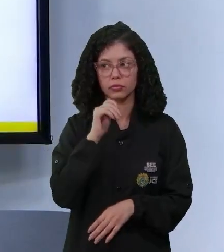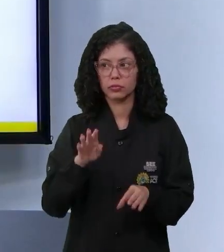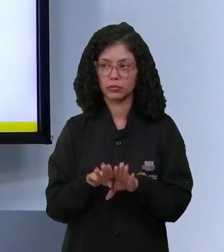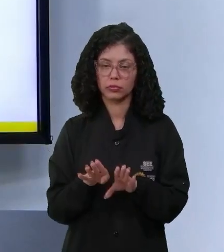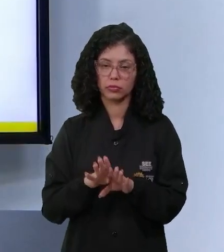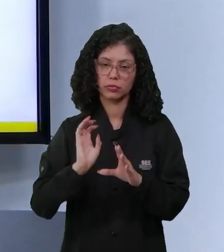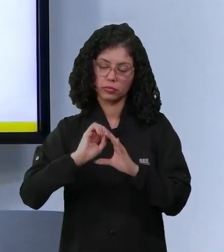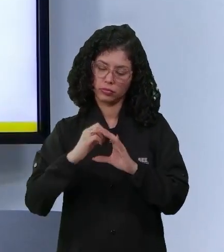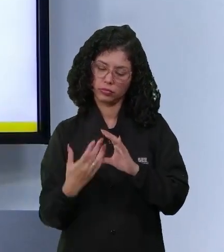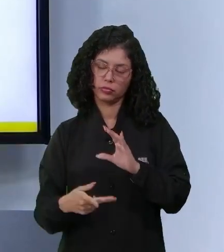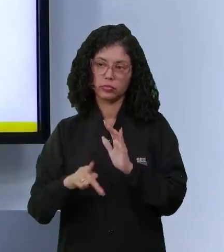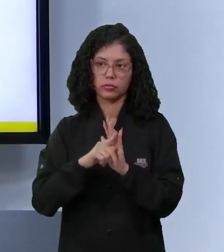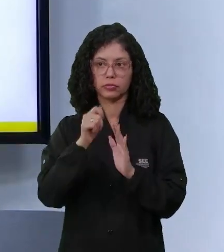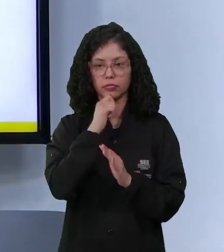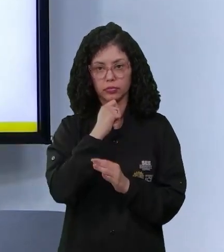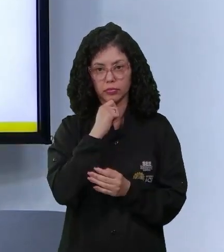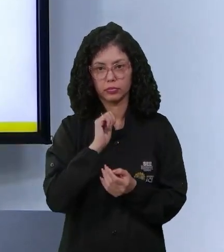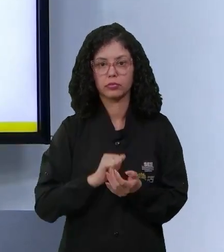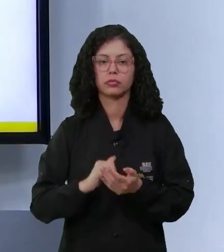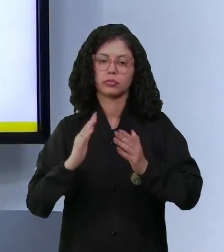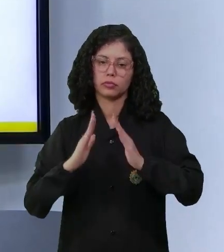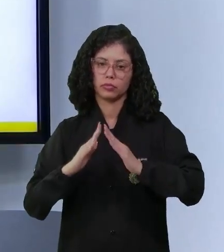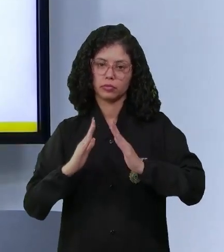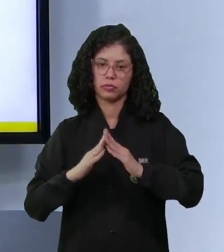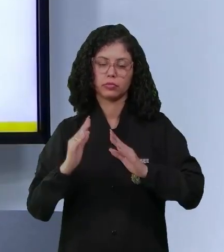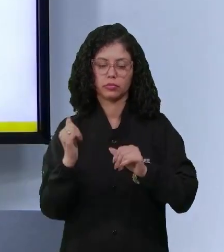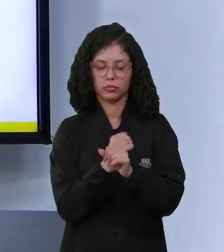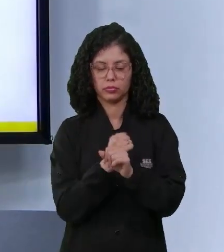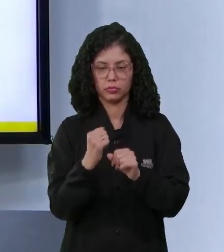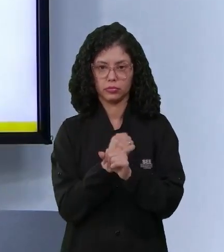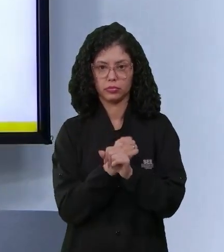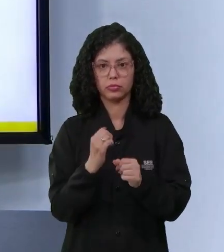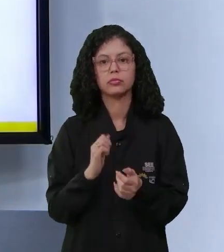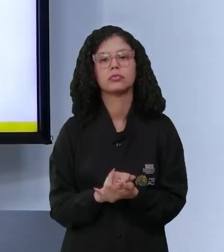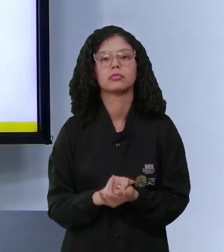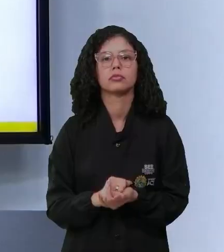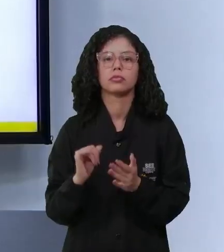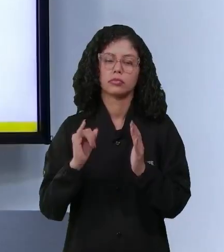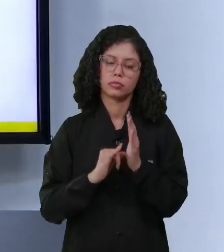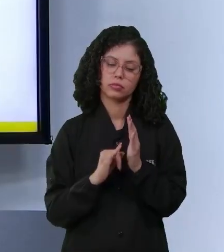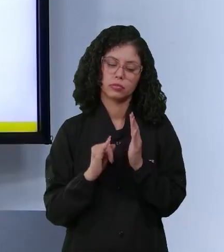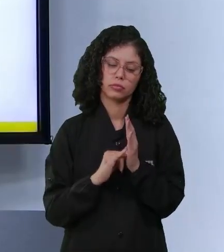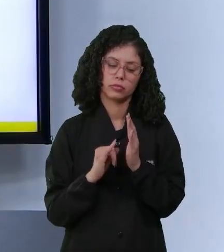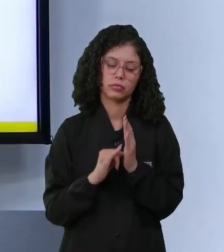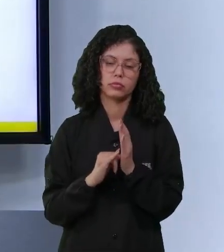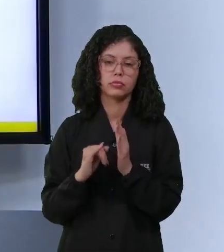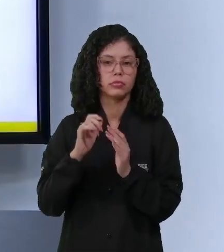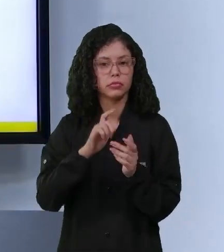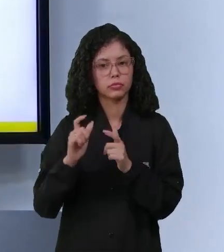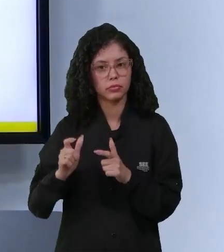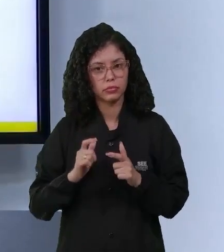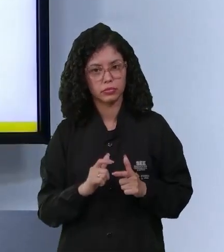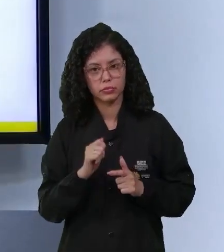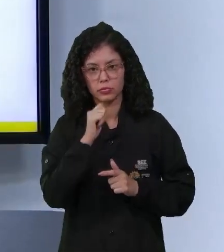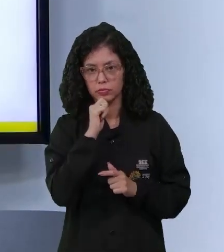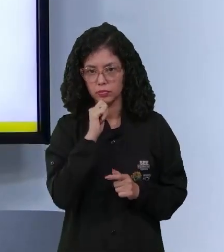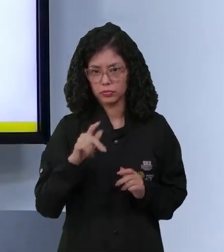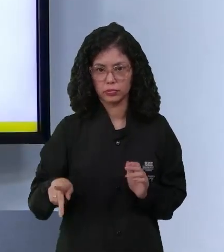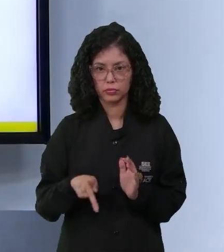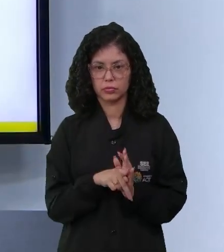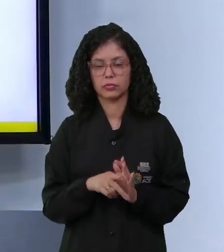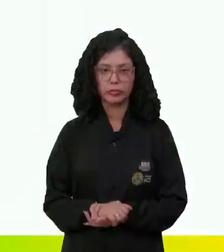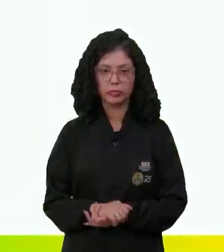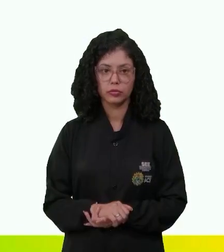isso se caracterizou nas casas, nas construções, nas instituições, nos locais que eles se